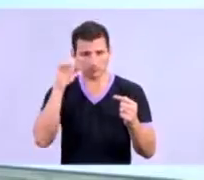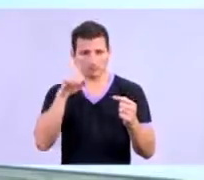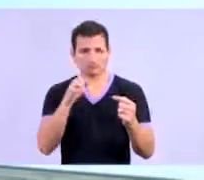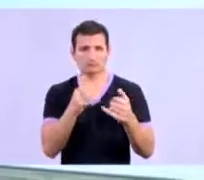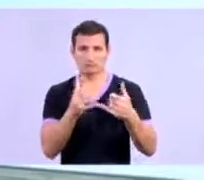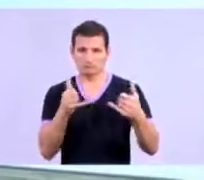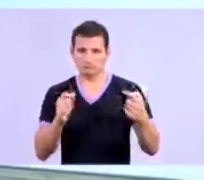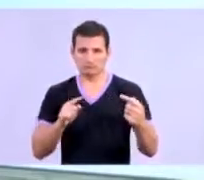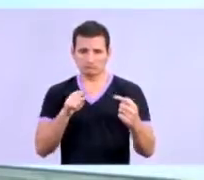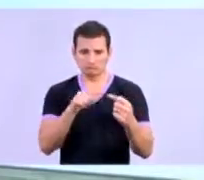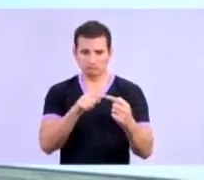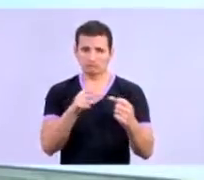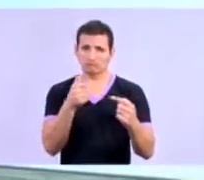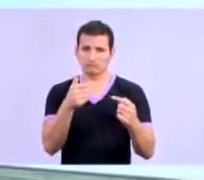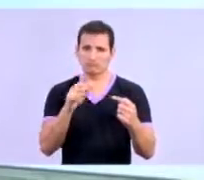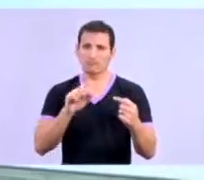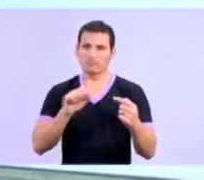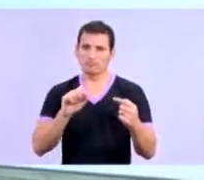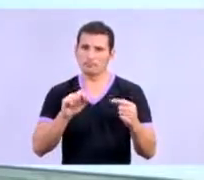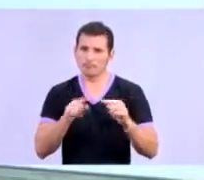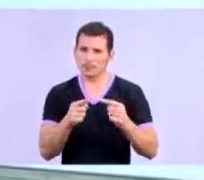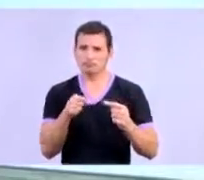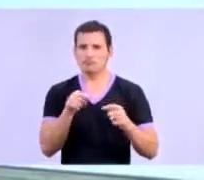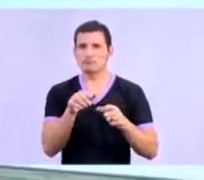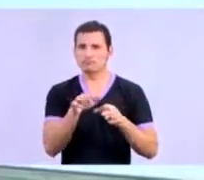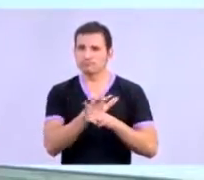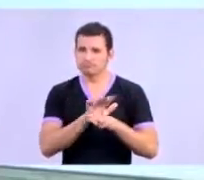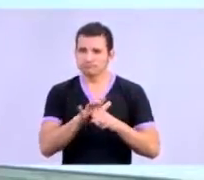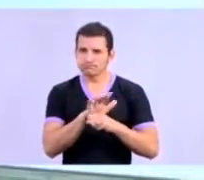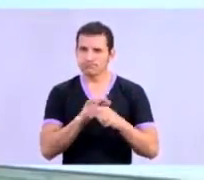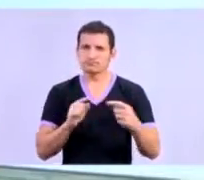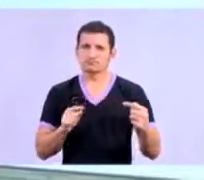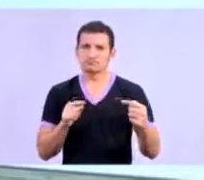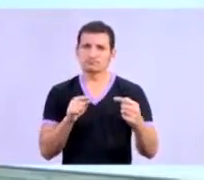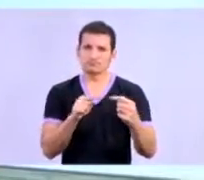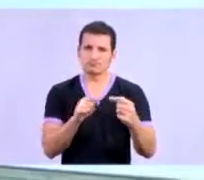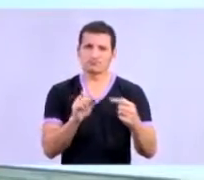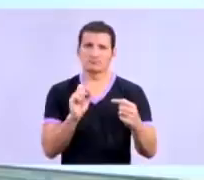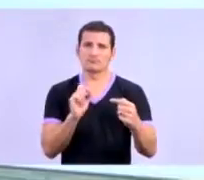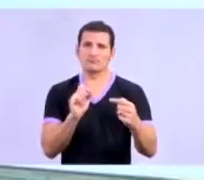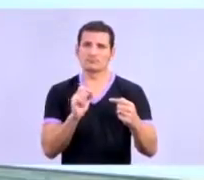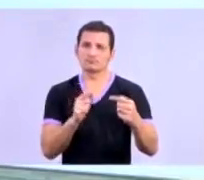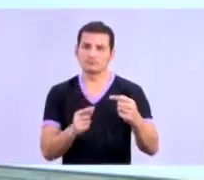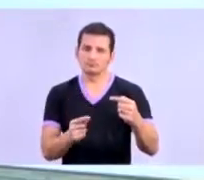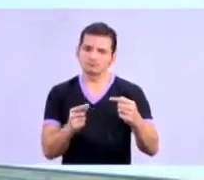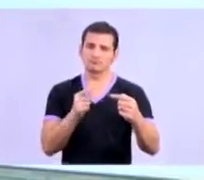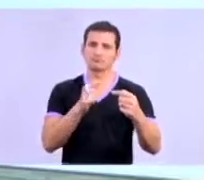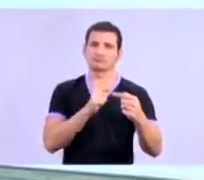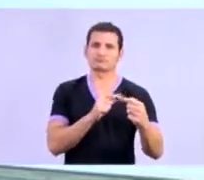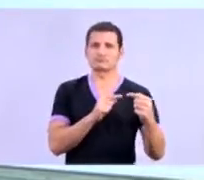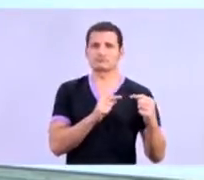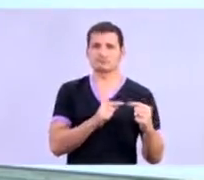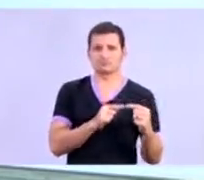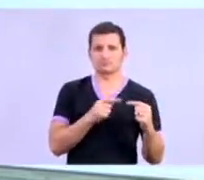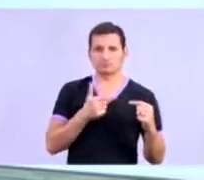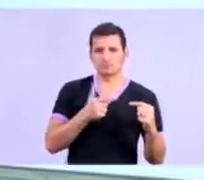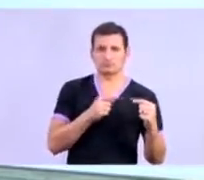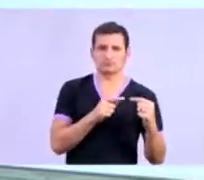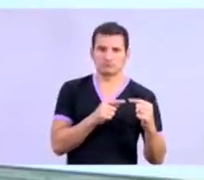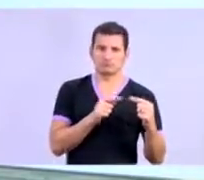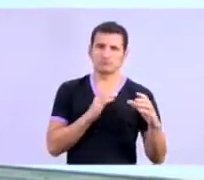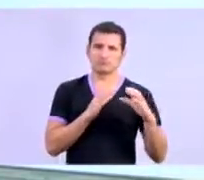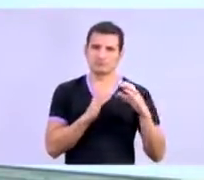está no ar, mas ele está sobrecarregado. Então aí você vai e joga ele para um segundo link de forma que a